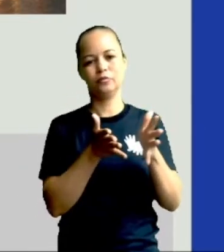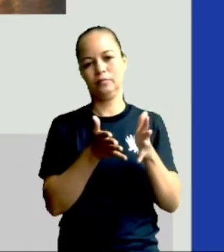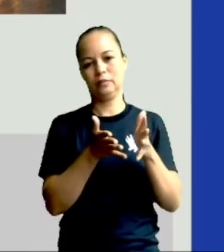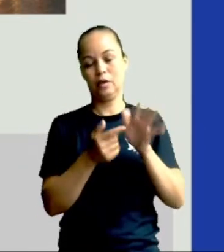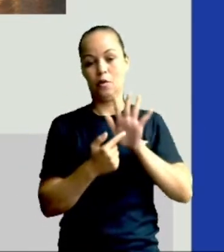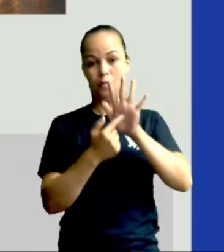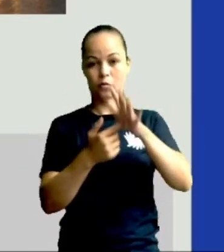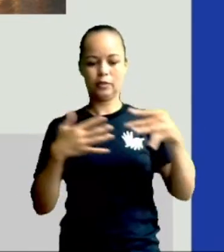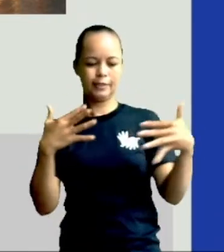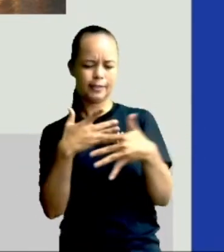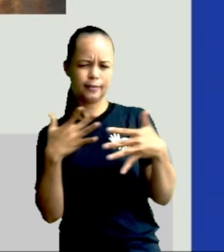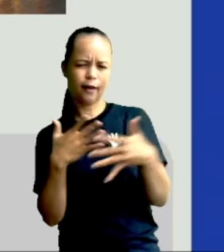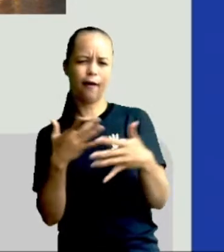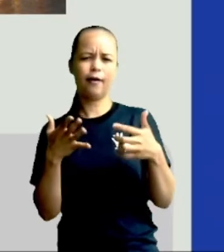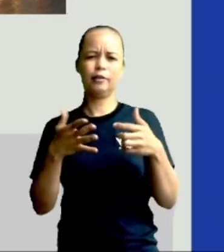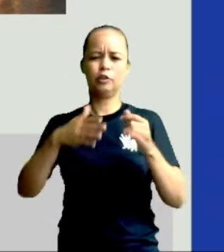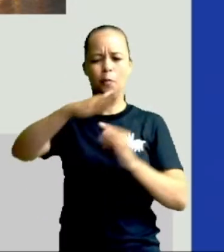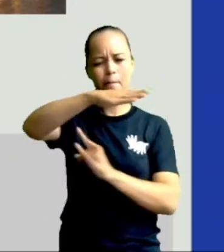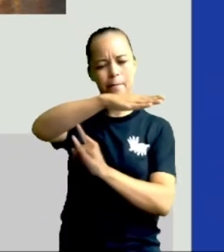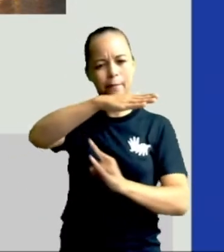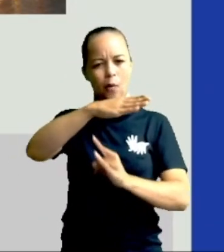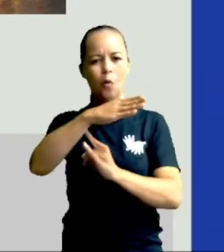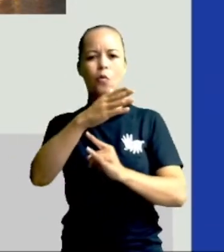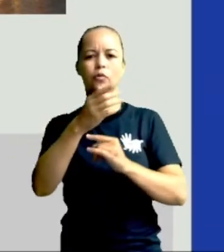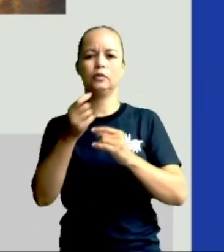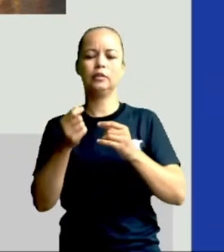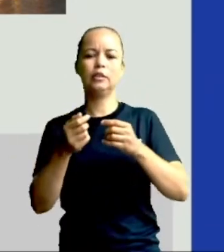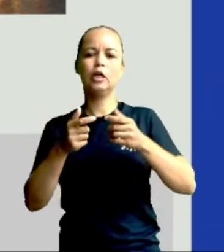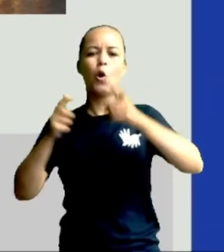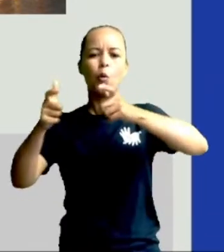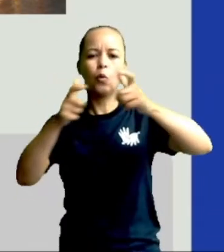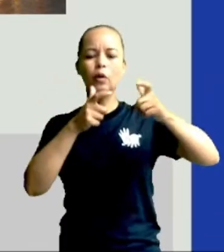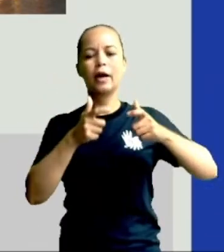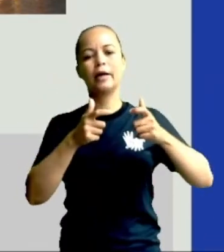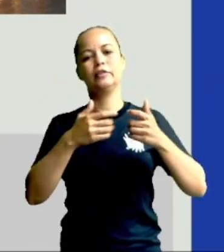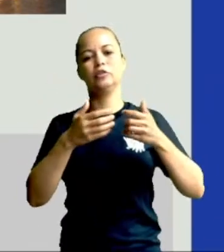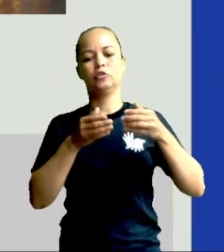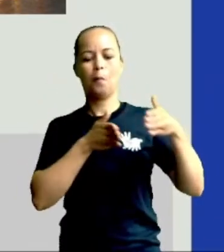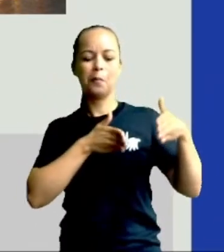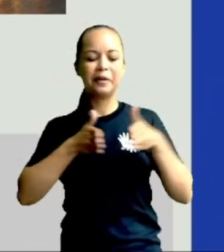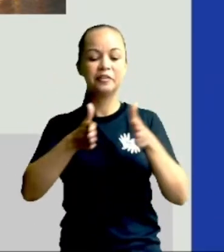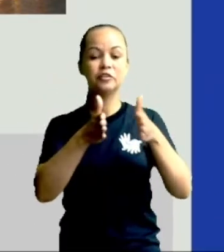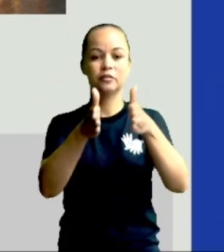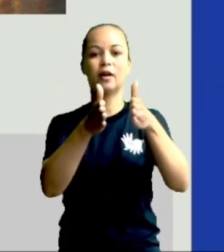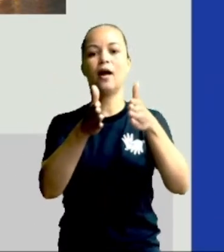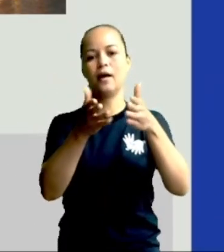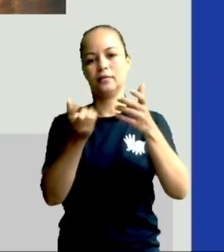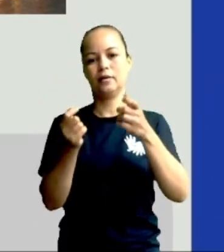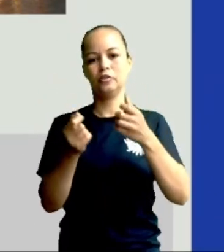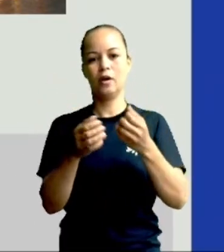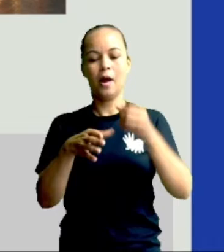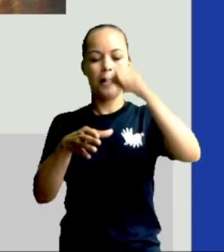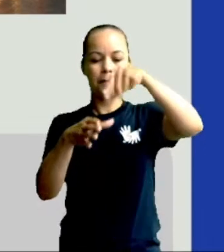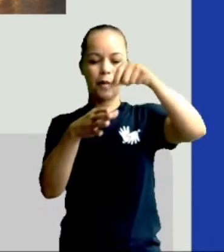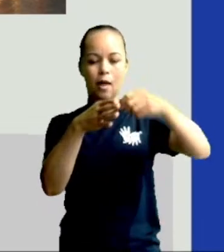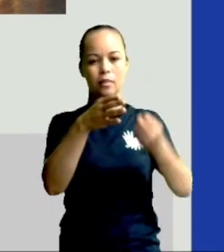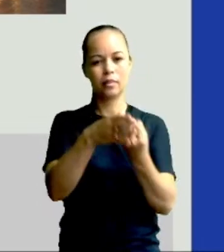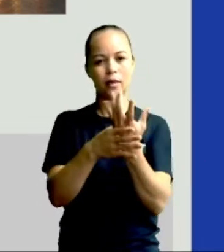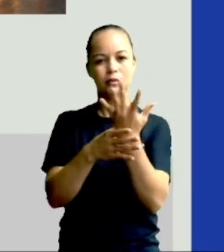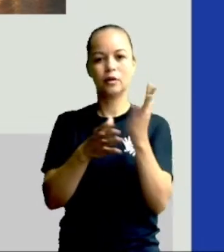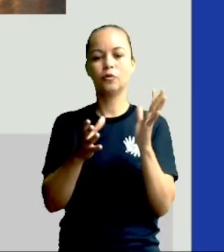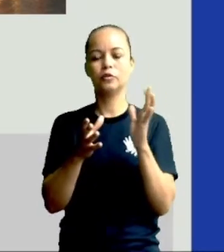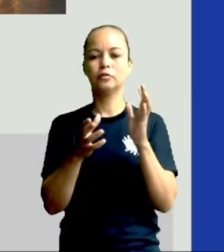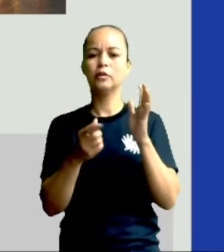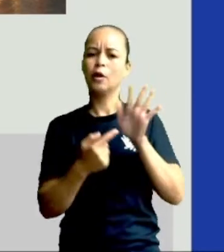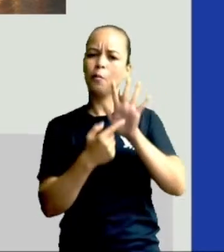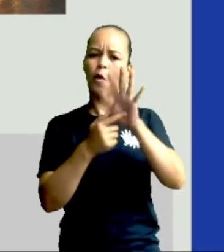cidades, pontes, monumentos, plantações, estradas, além de colocar nas telas a vida e a